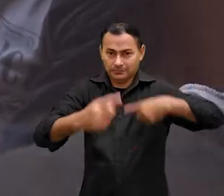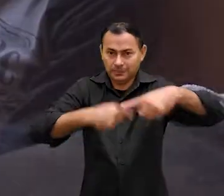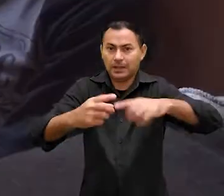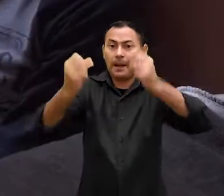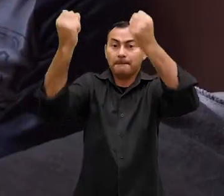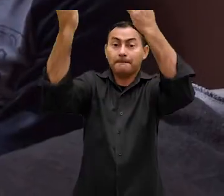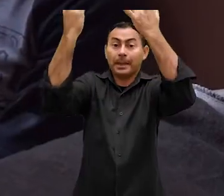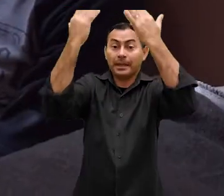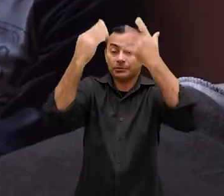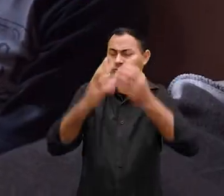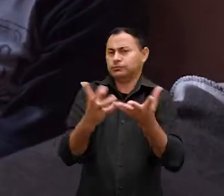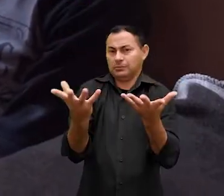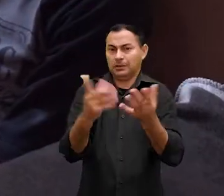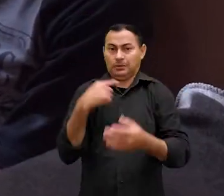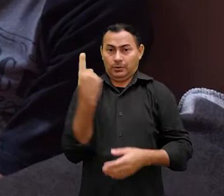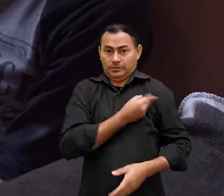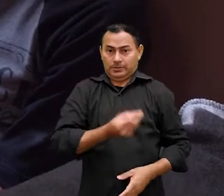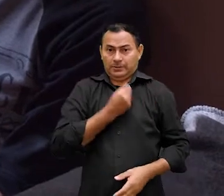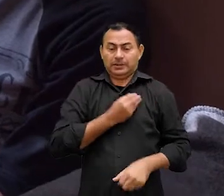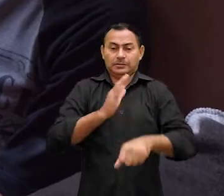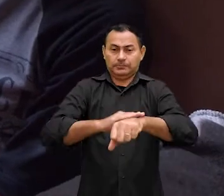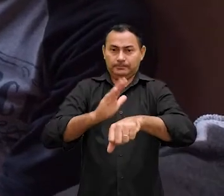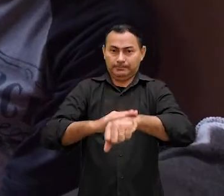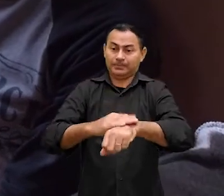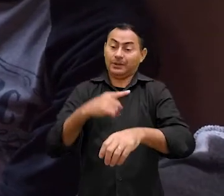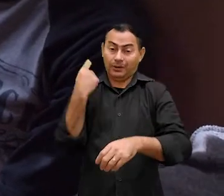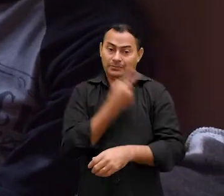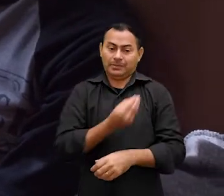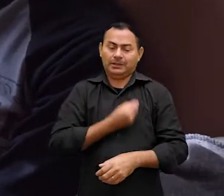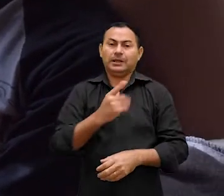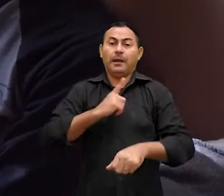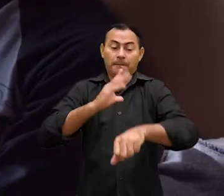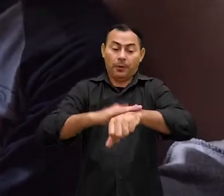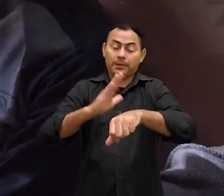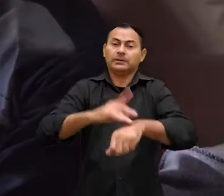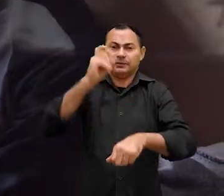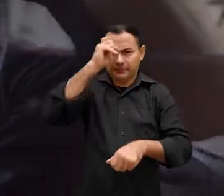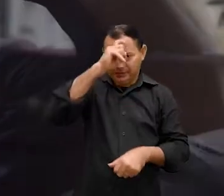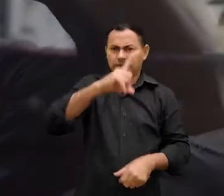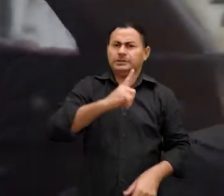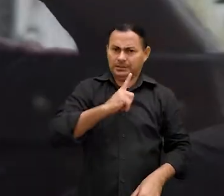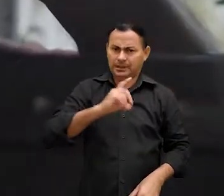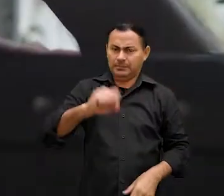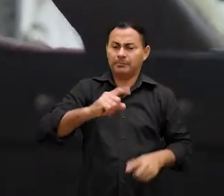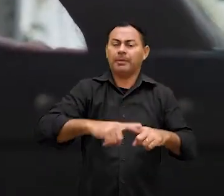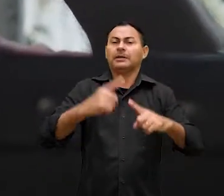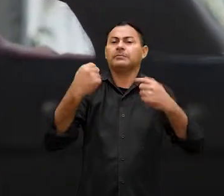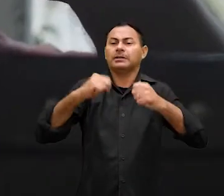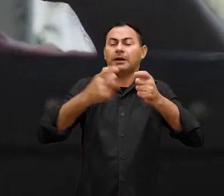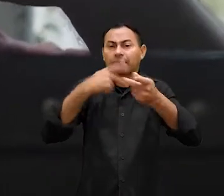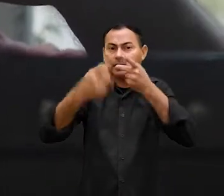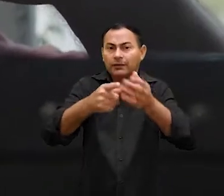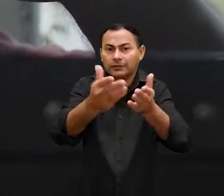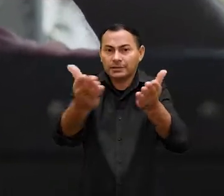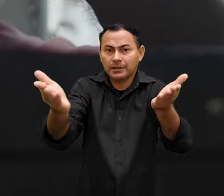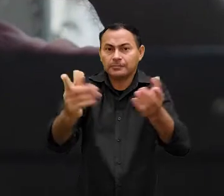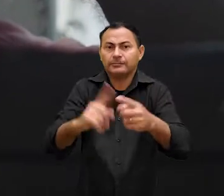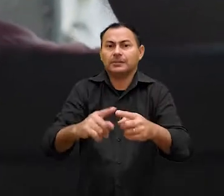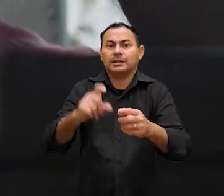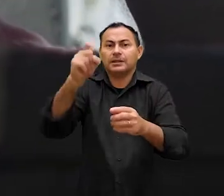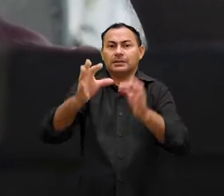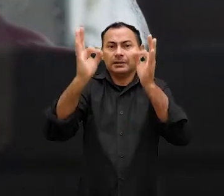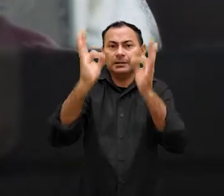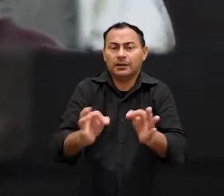bênção e tanto. Estamos vivendo essa fase. Tivemos momentos difíceis. Não preciso impressionar você.